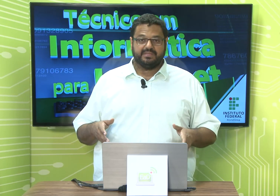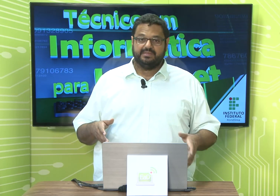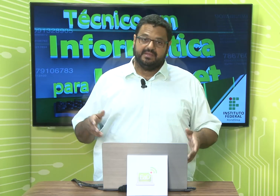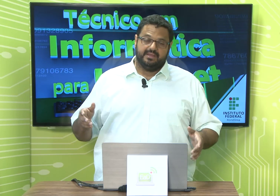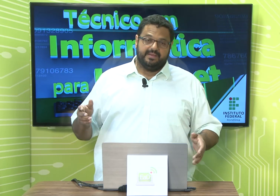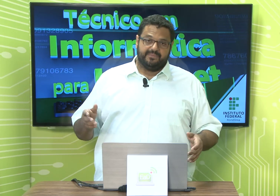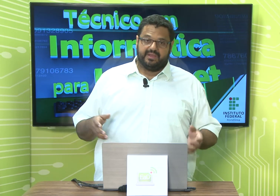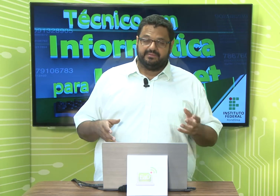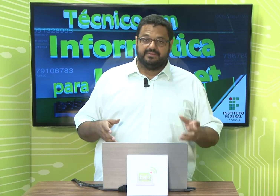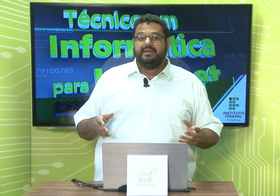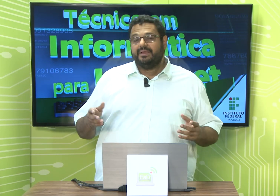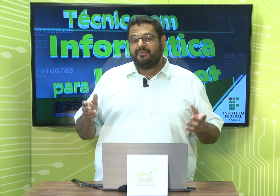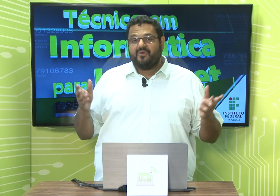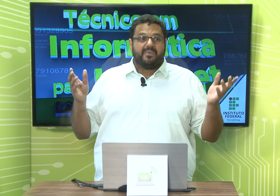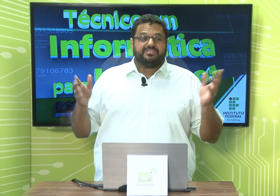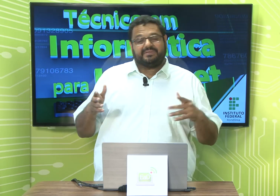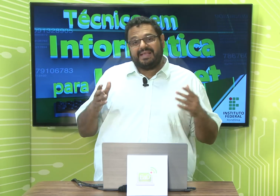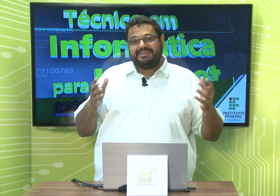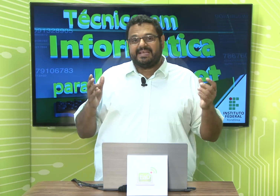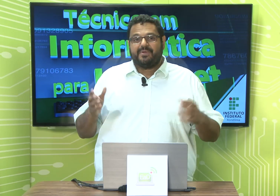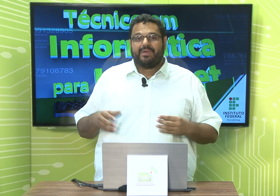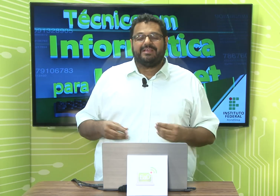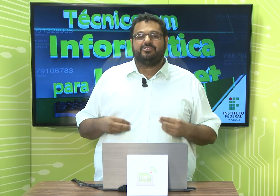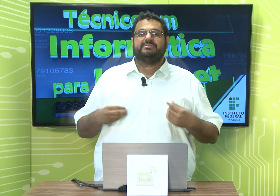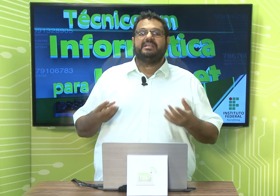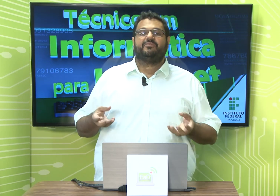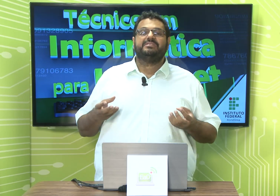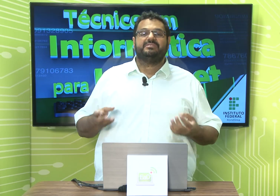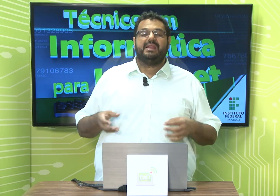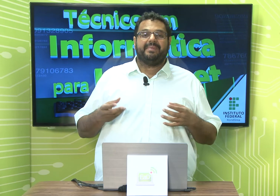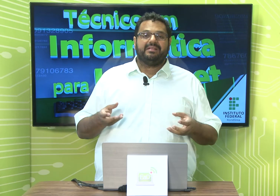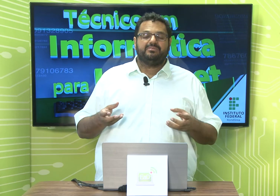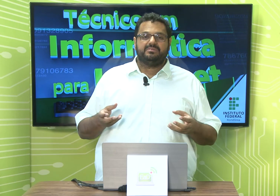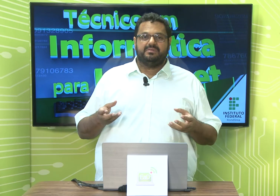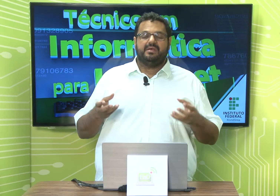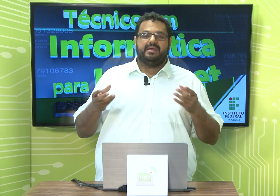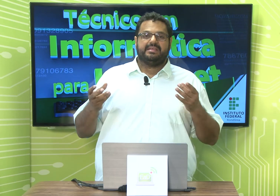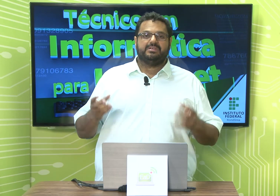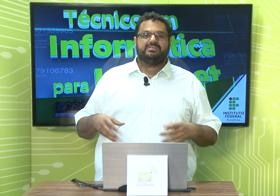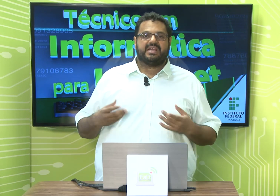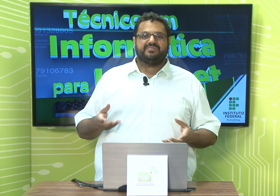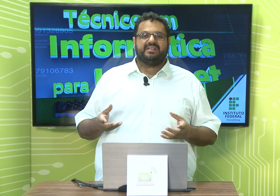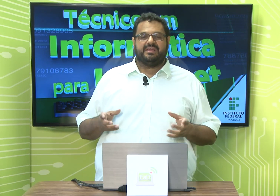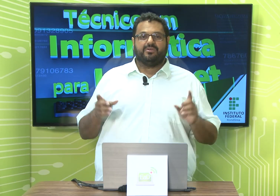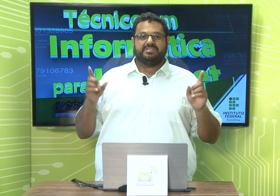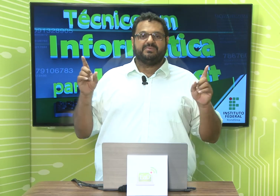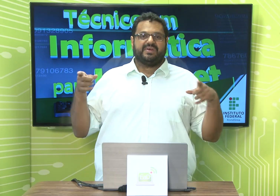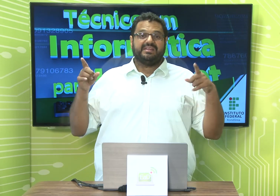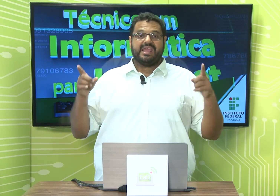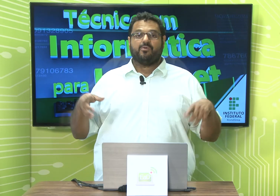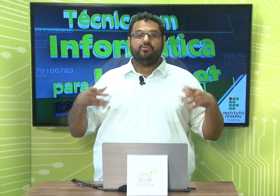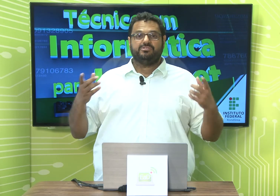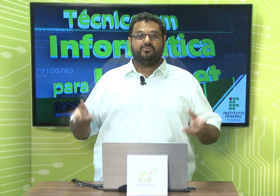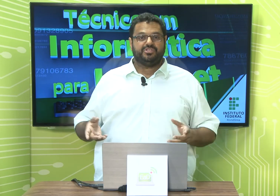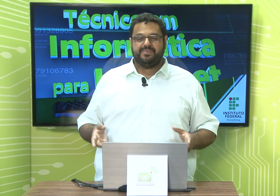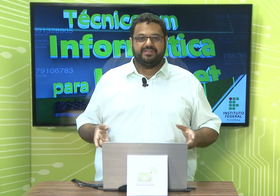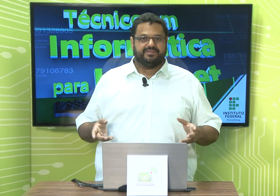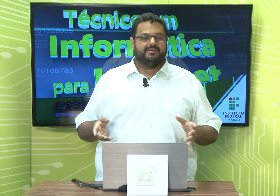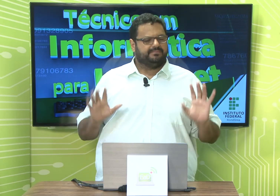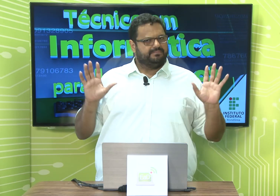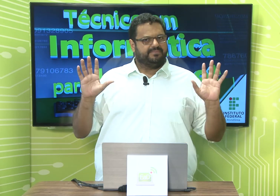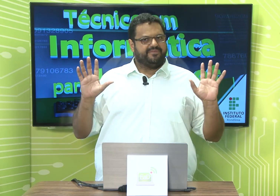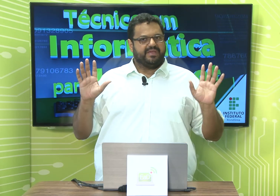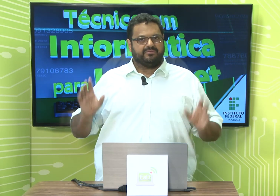sobre moda, né, eu vou imaginar, tem que saber o que o seu site, quais são os elementos que seu site vai ter. Nós estamos falando em recursos